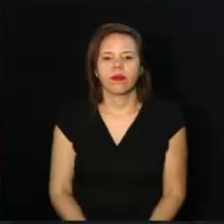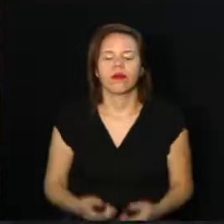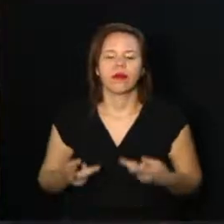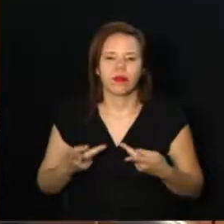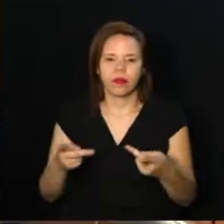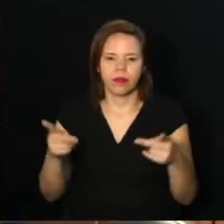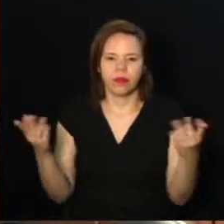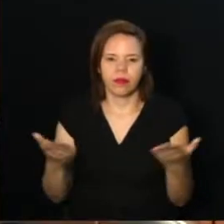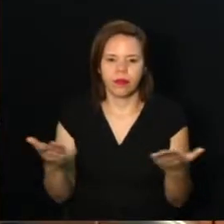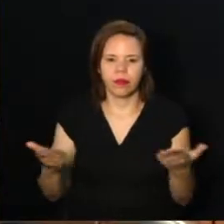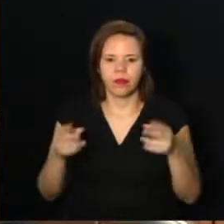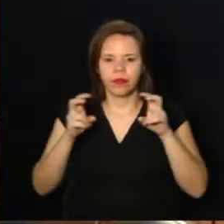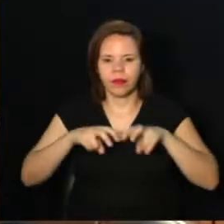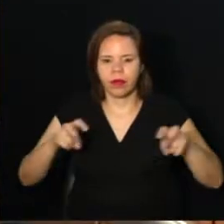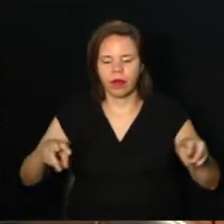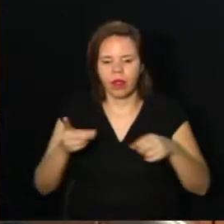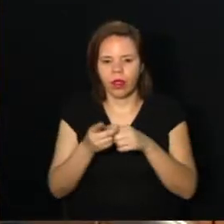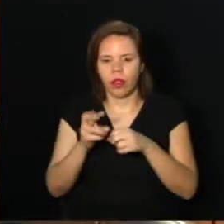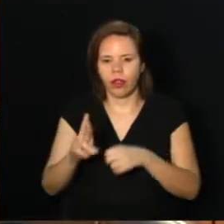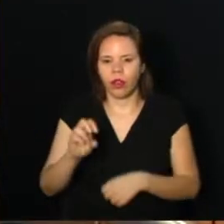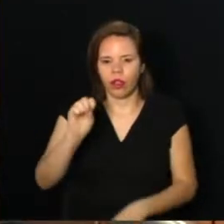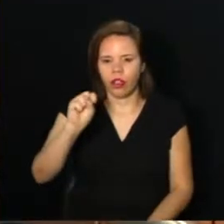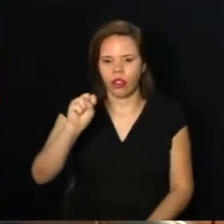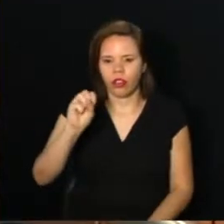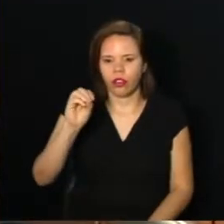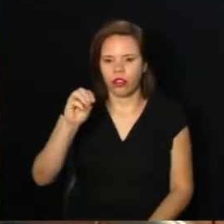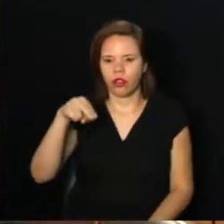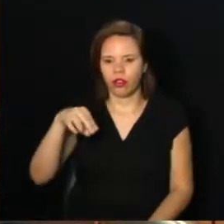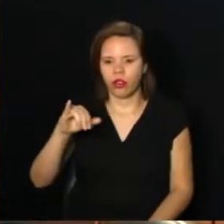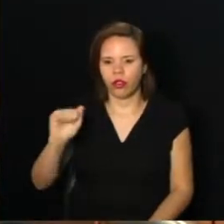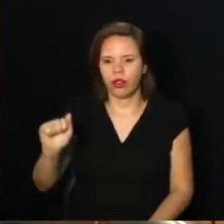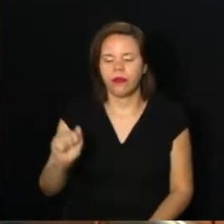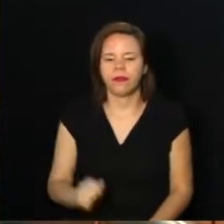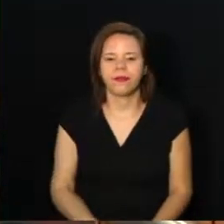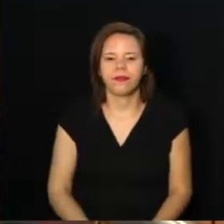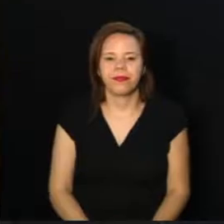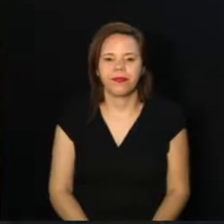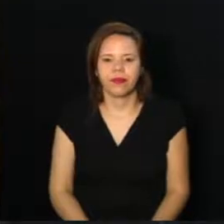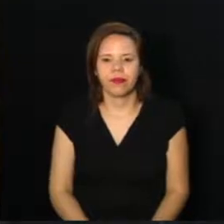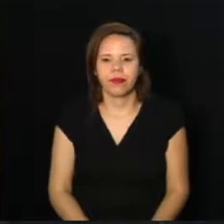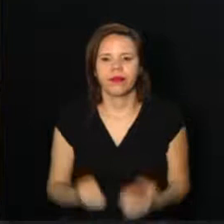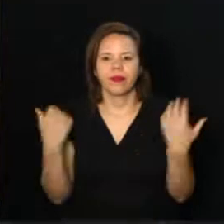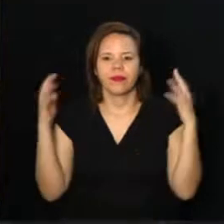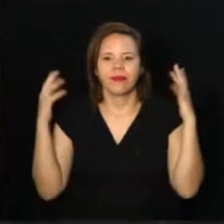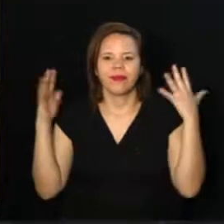Convidamos agora à mesa a doutora Sônia D. Rodrigues.